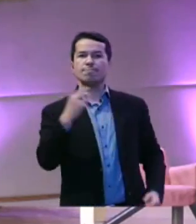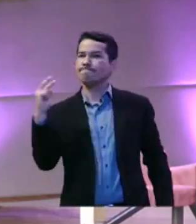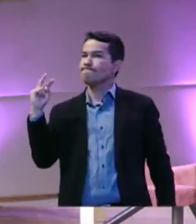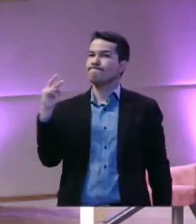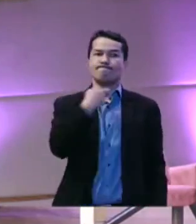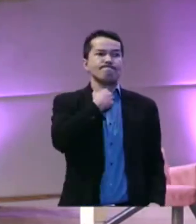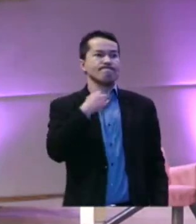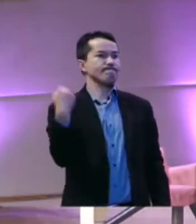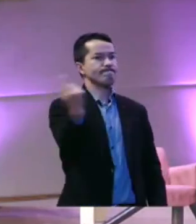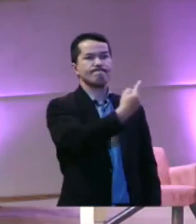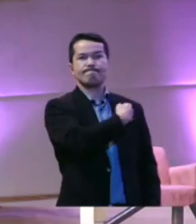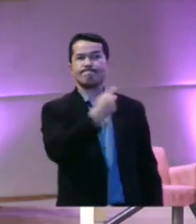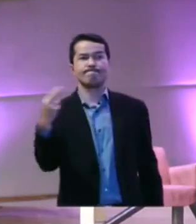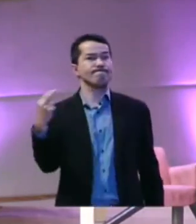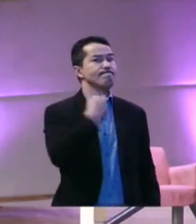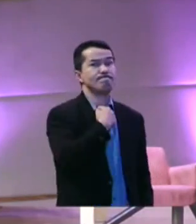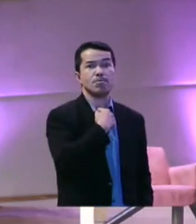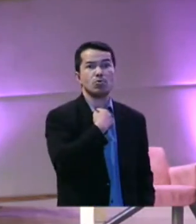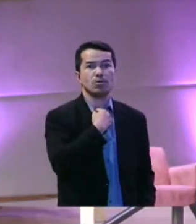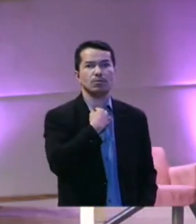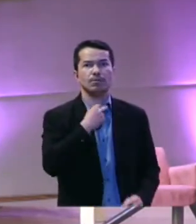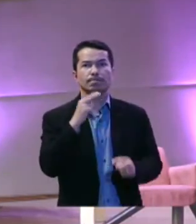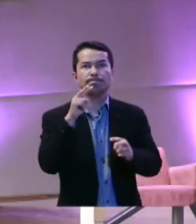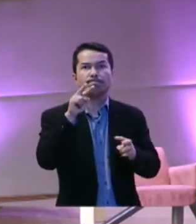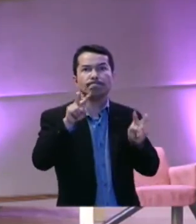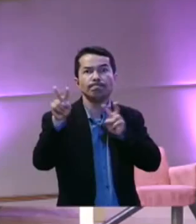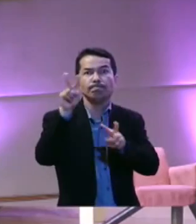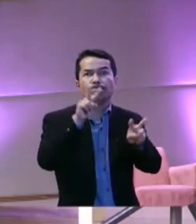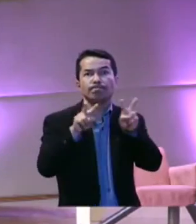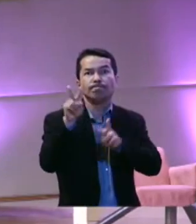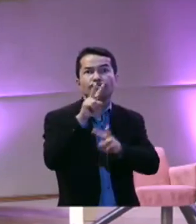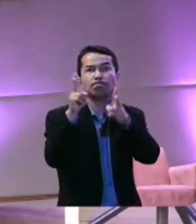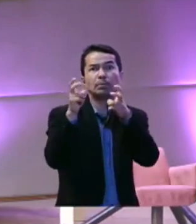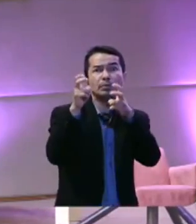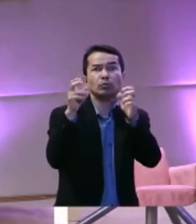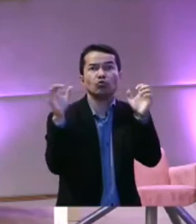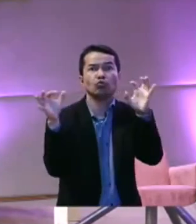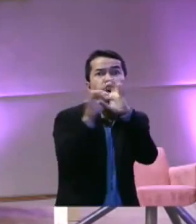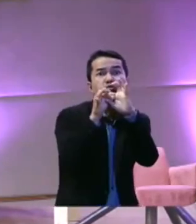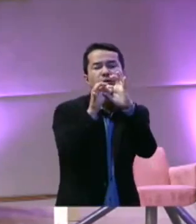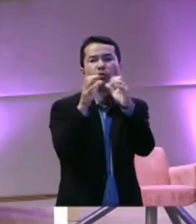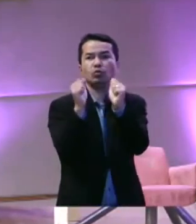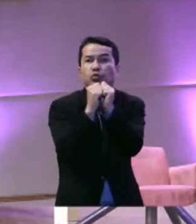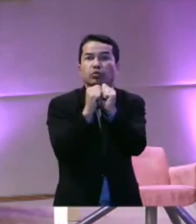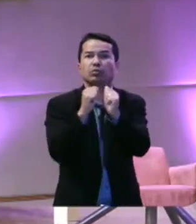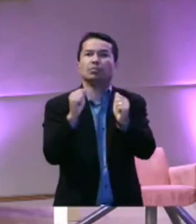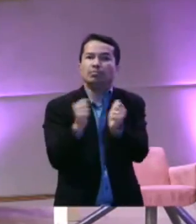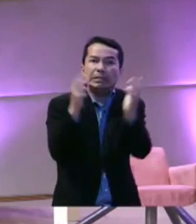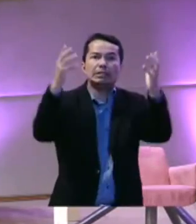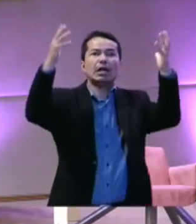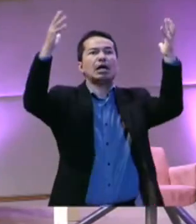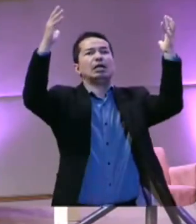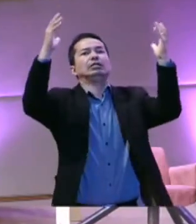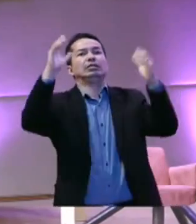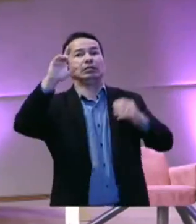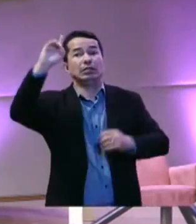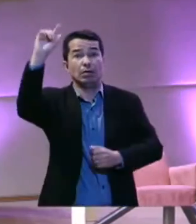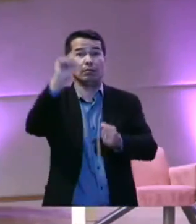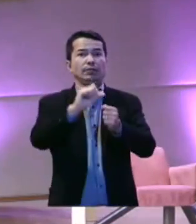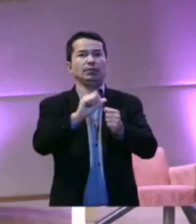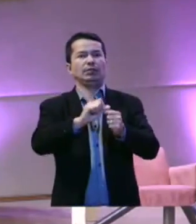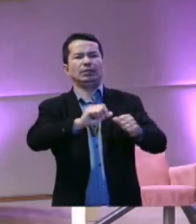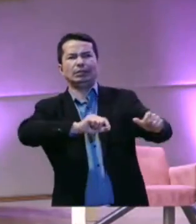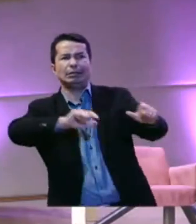podemos perder a oportunidade de ser parte, de fazer parte do mover de Deus que o Senhor